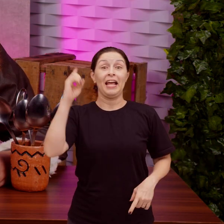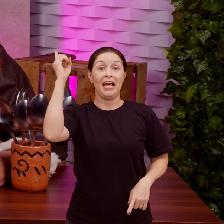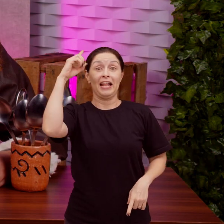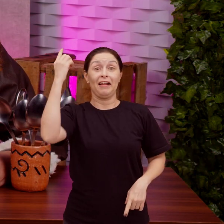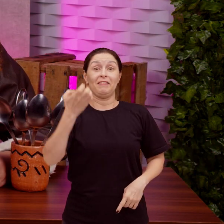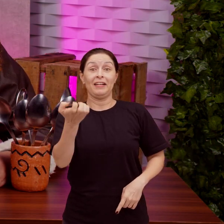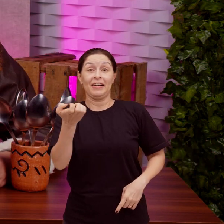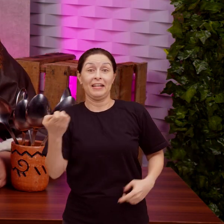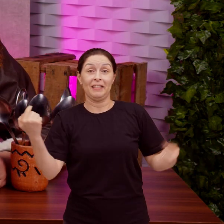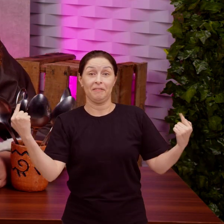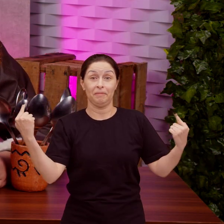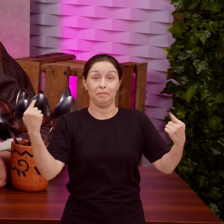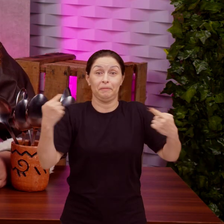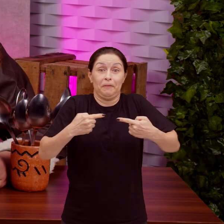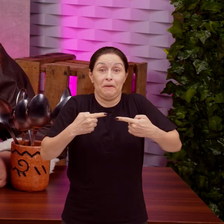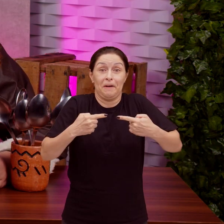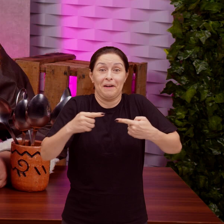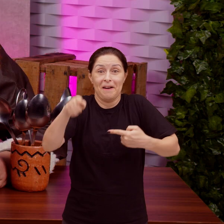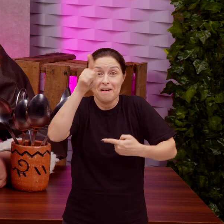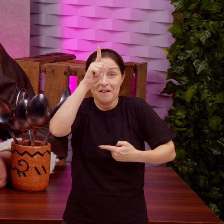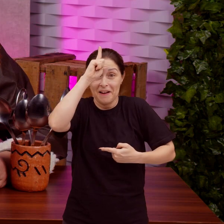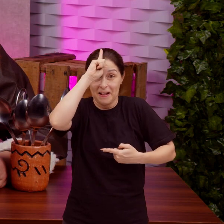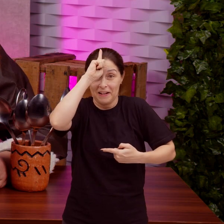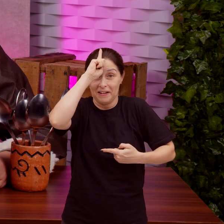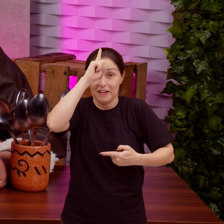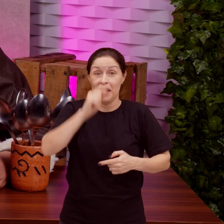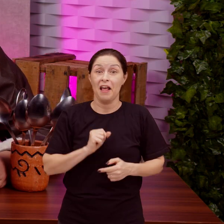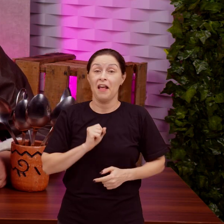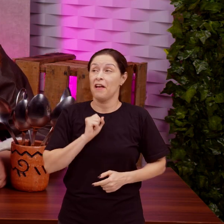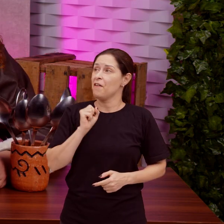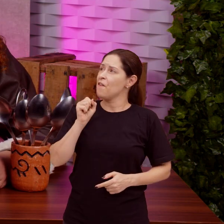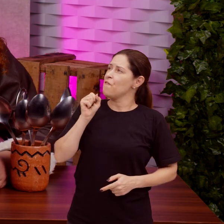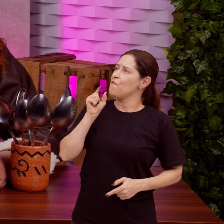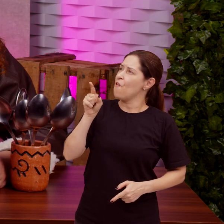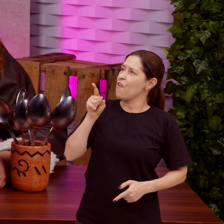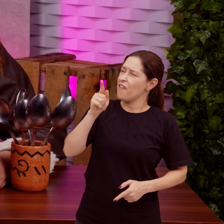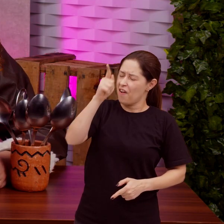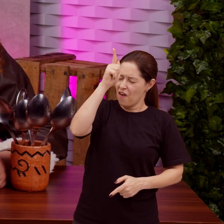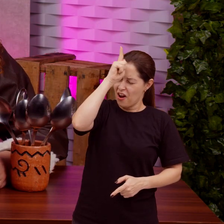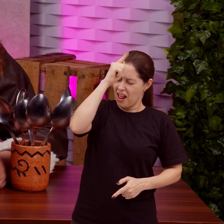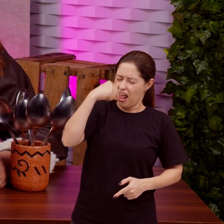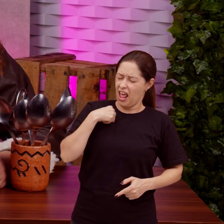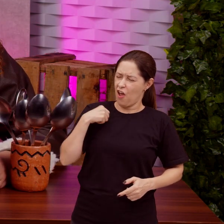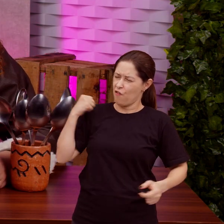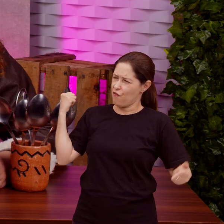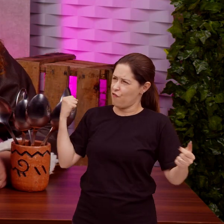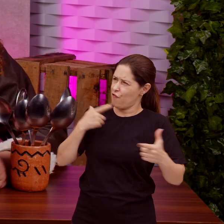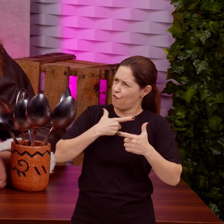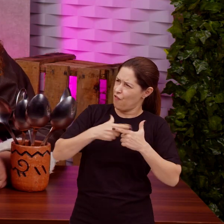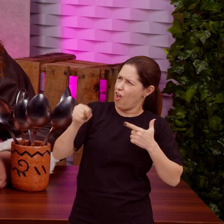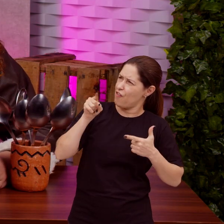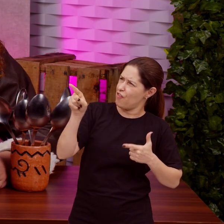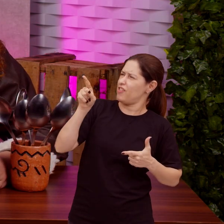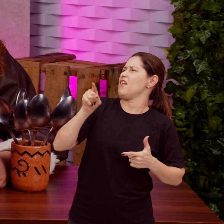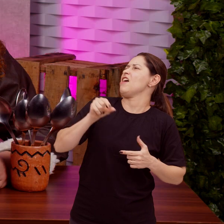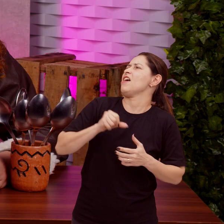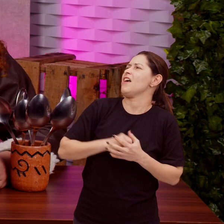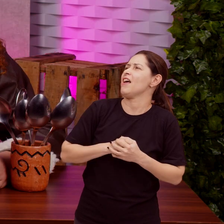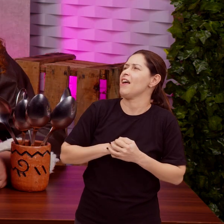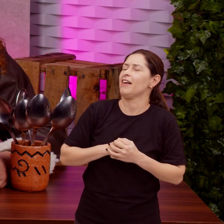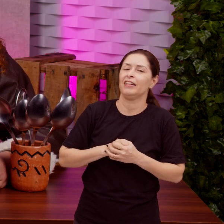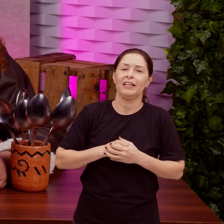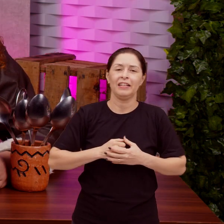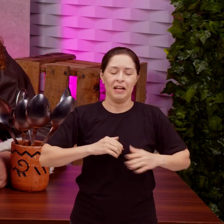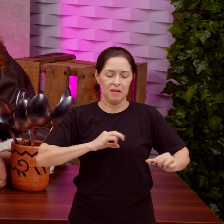guerrear contra Golias. Eu vou derrotar você, Golias, no nome do Senhor. E então, Davi